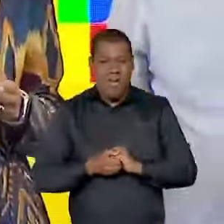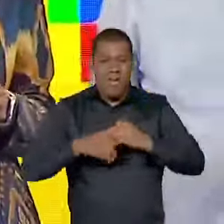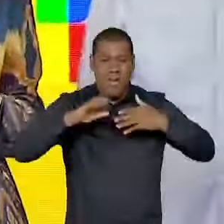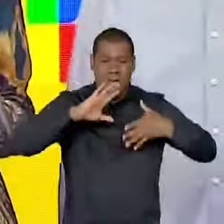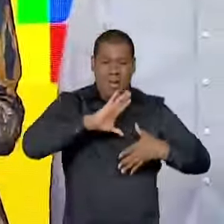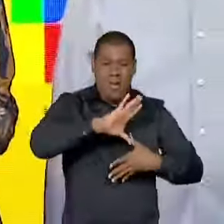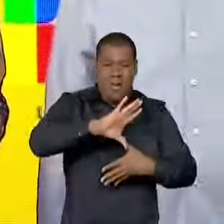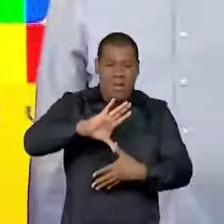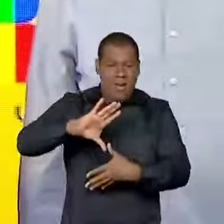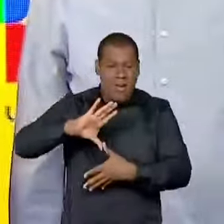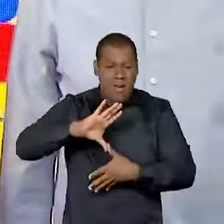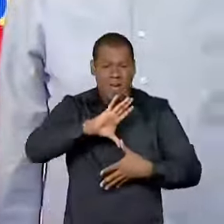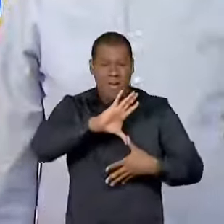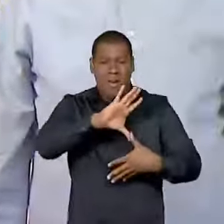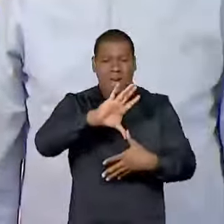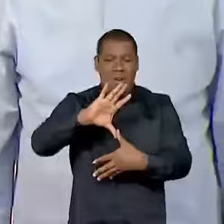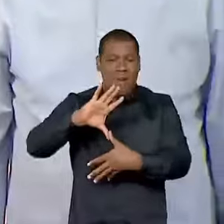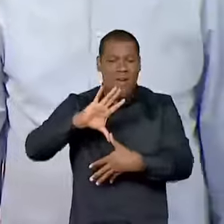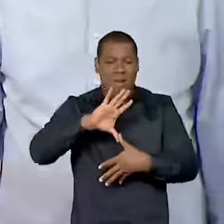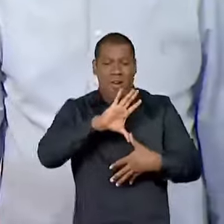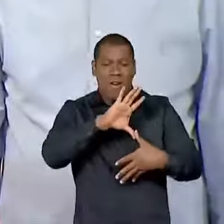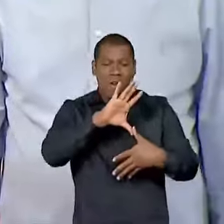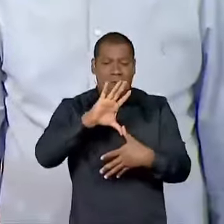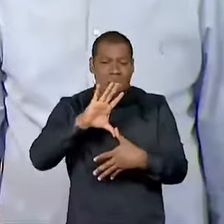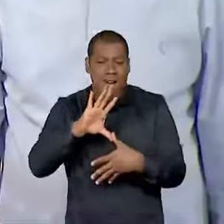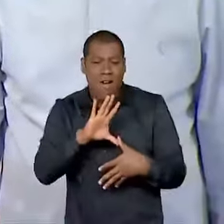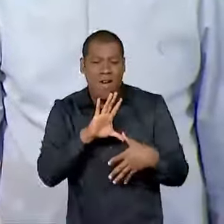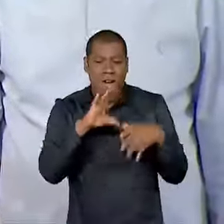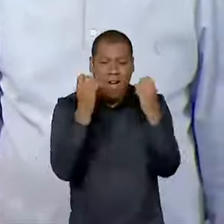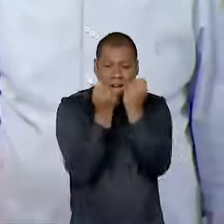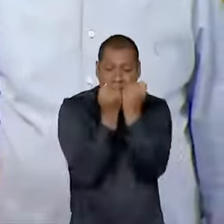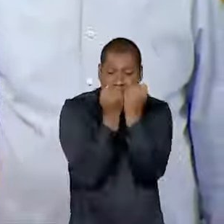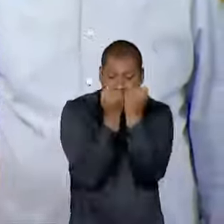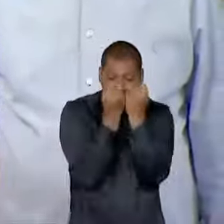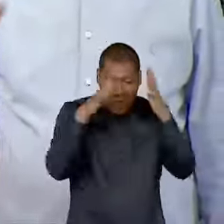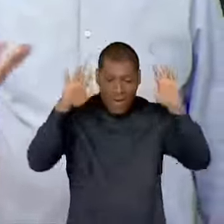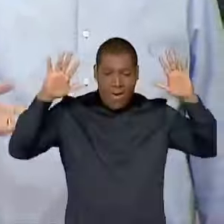fulguras, ó Brasil, florão da América,